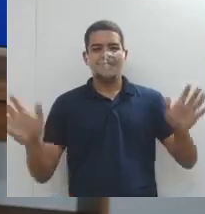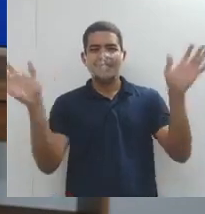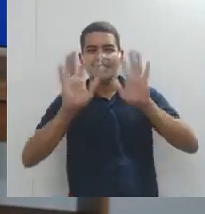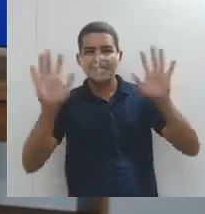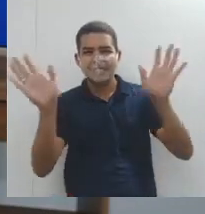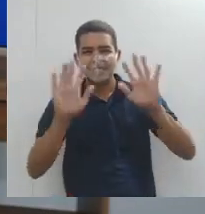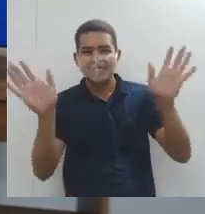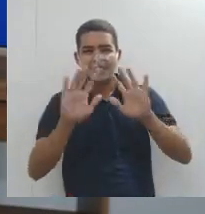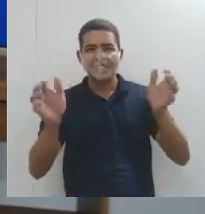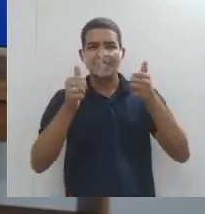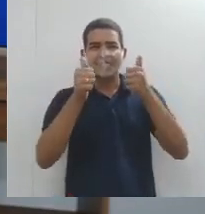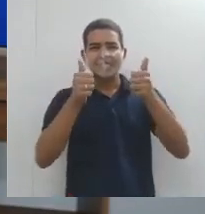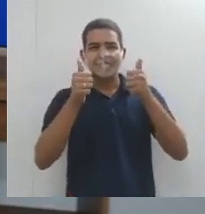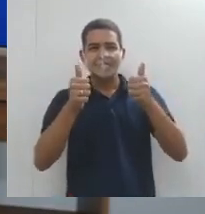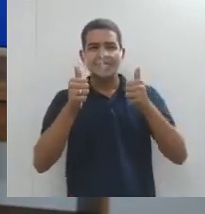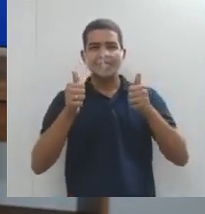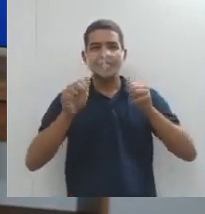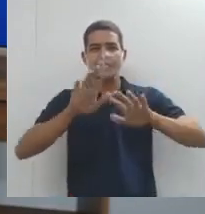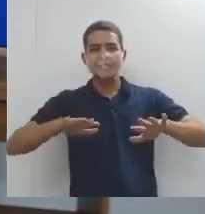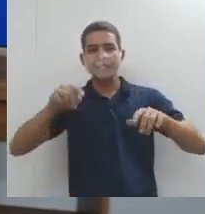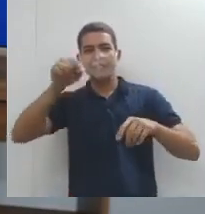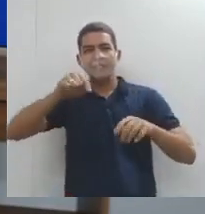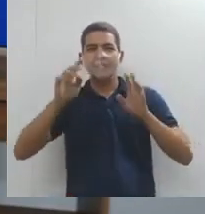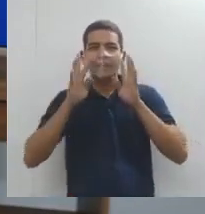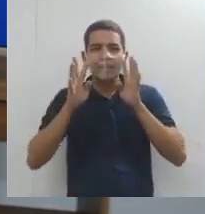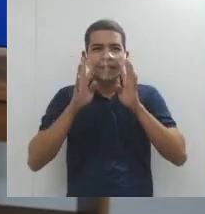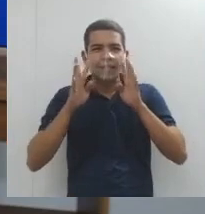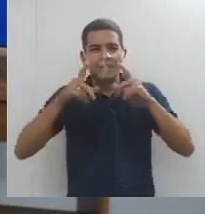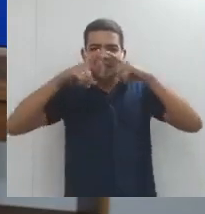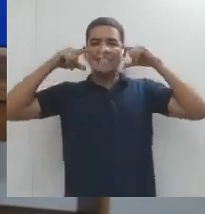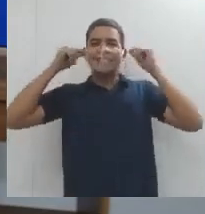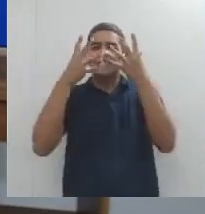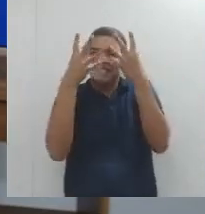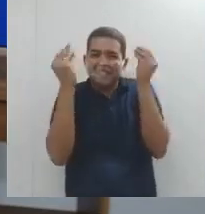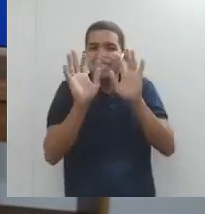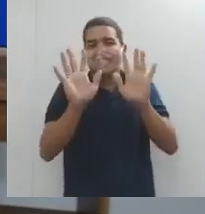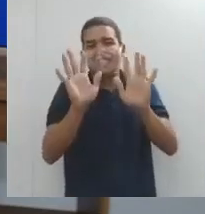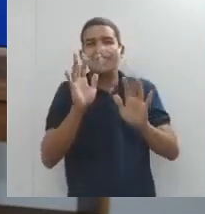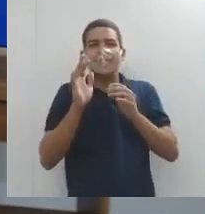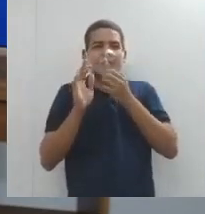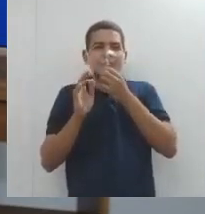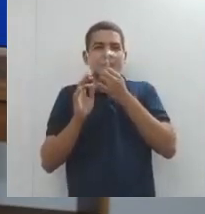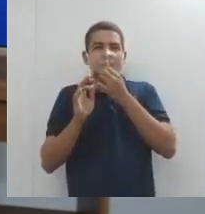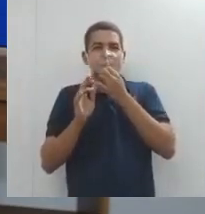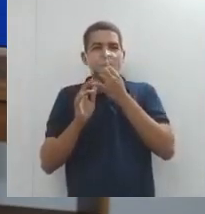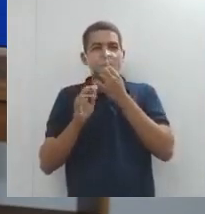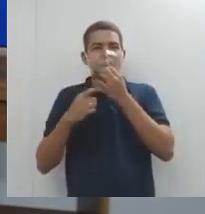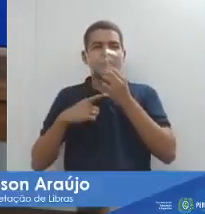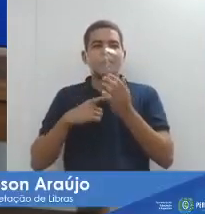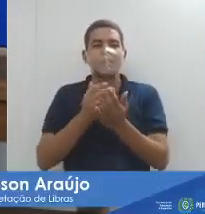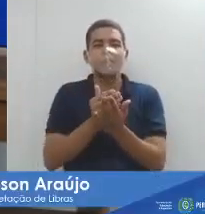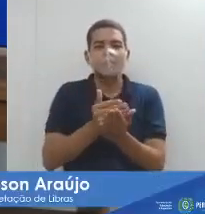Olá, gente! Pessoal ligado no EducaPé, esqueci de tirar a máscara. Mas enfim, vamos